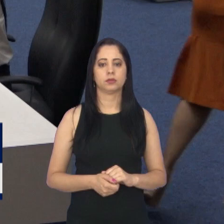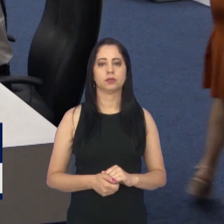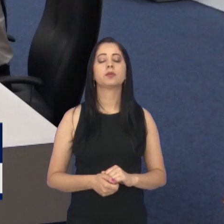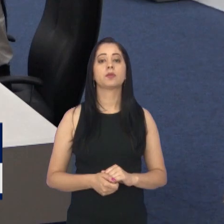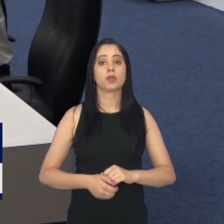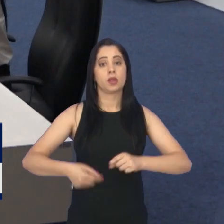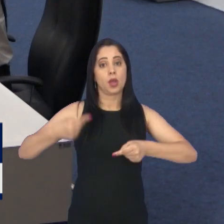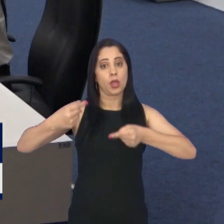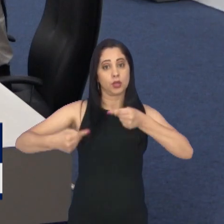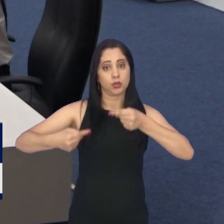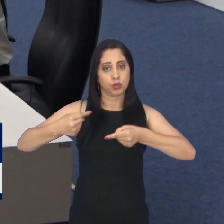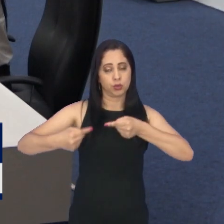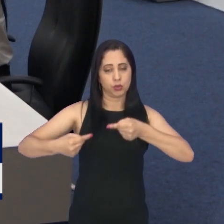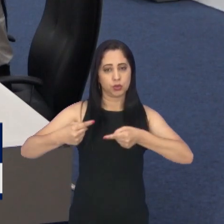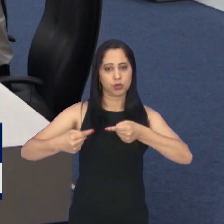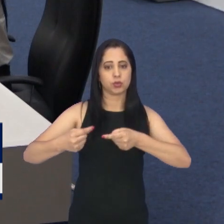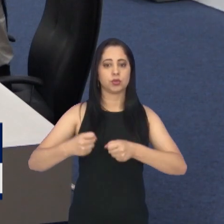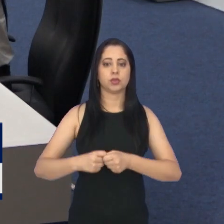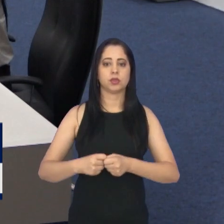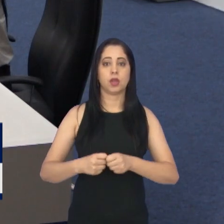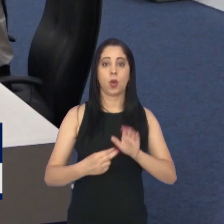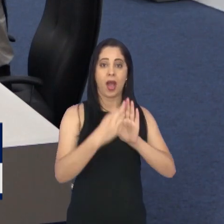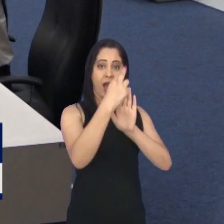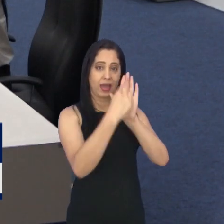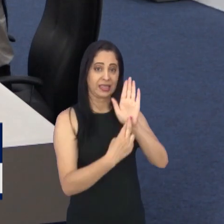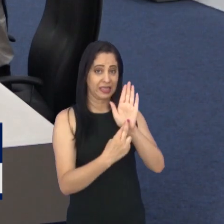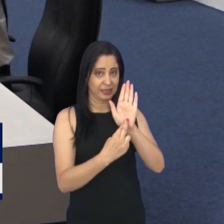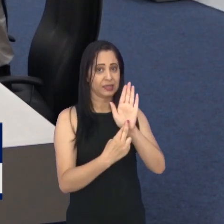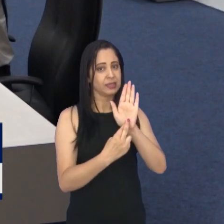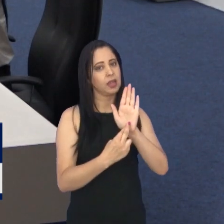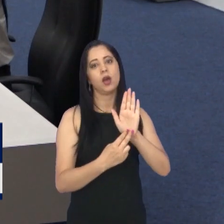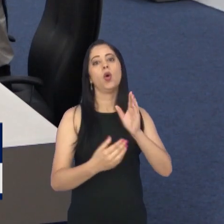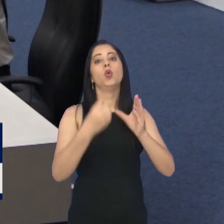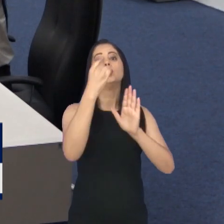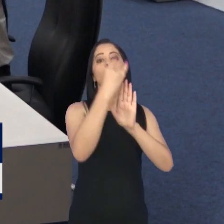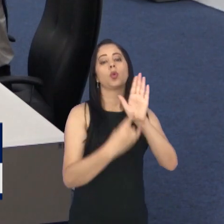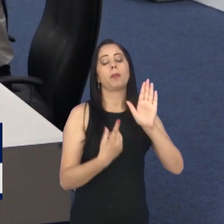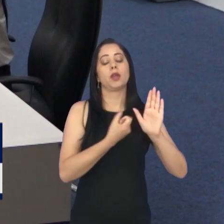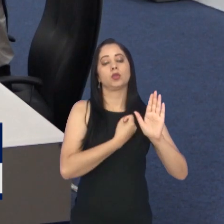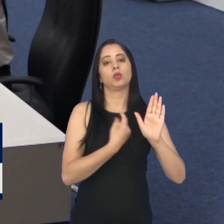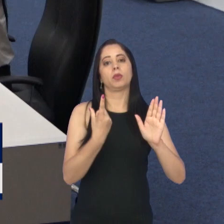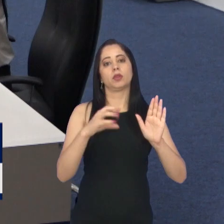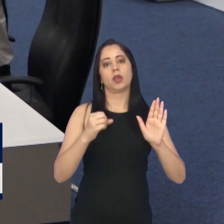Em discussão, a redação final ao processo número